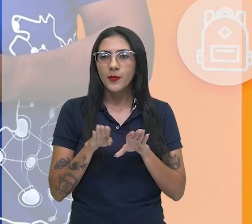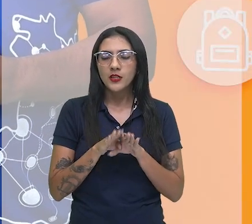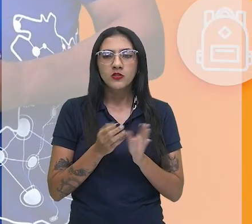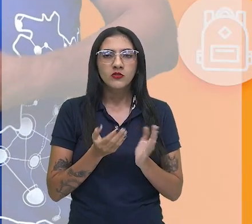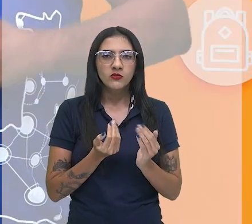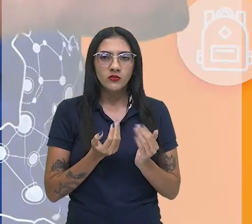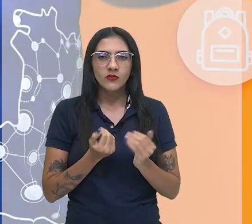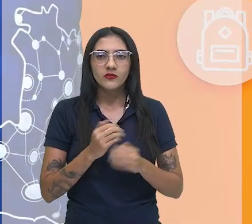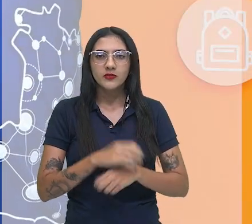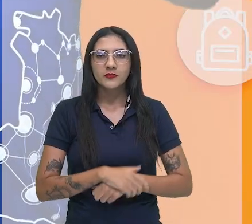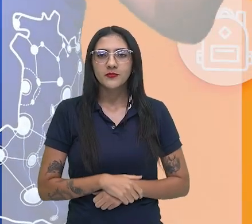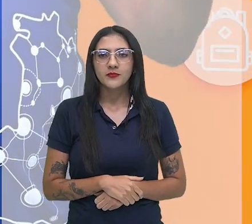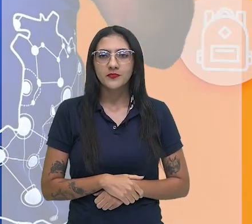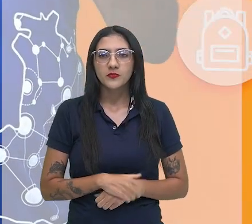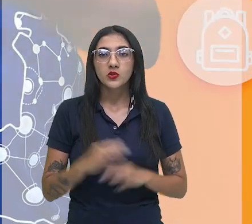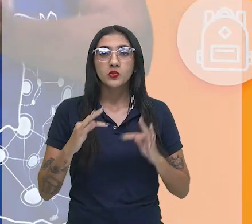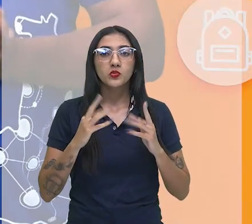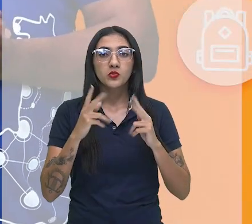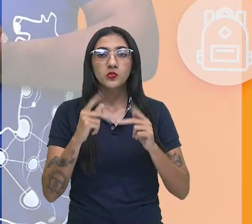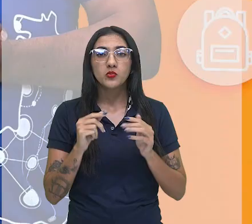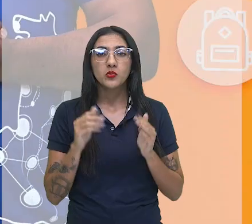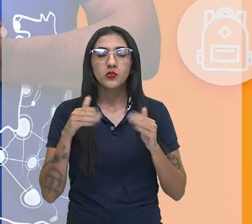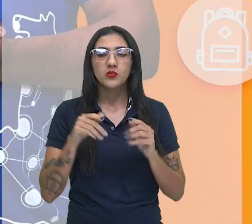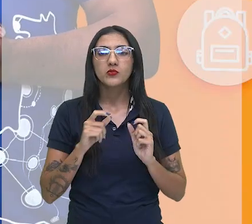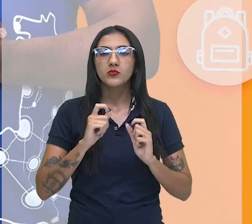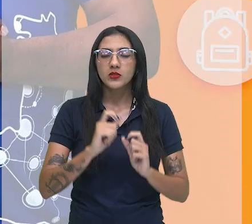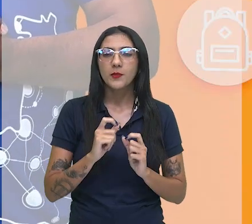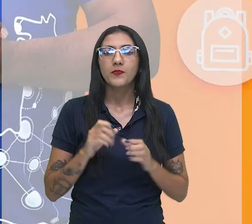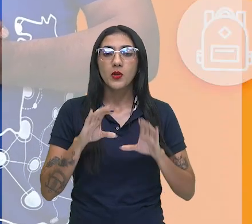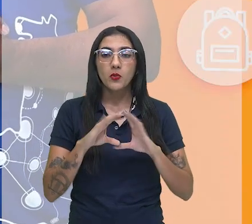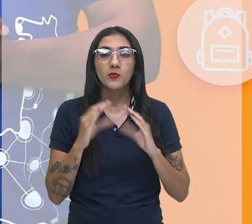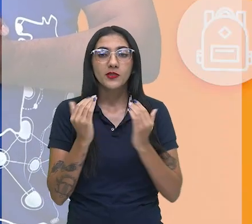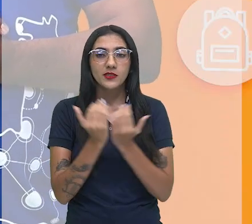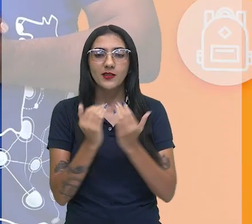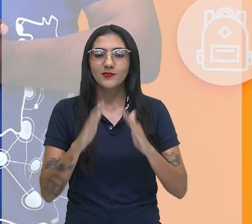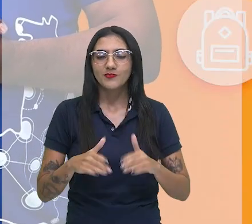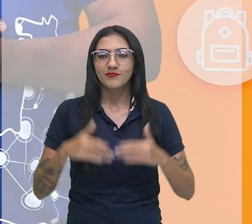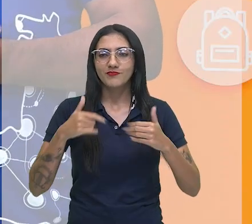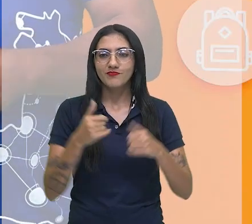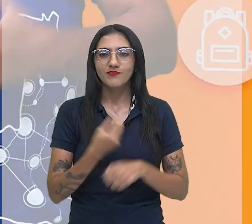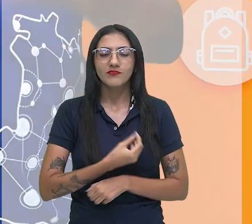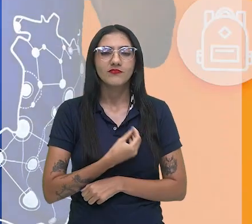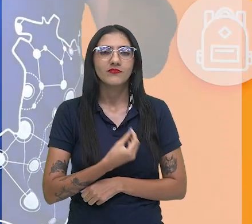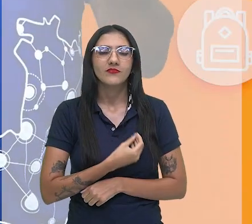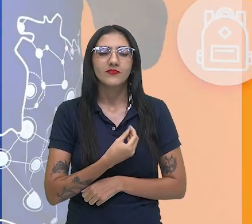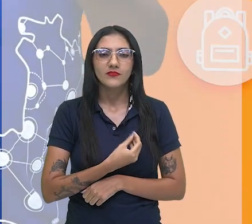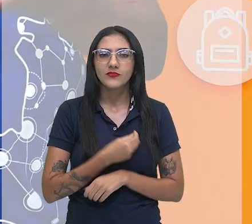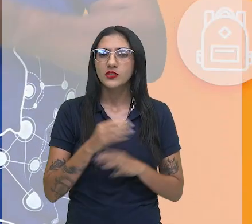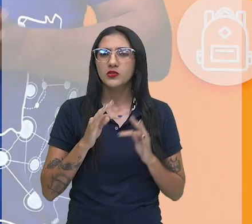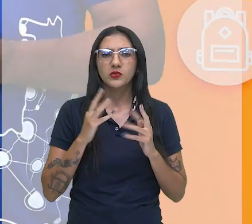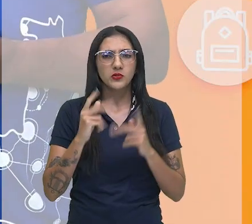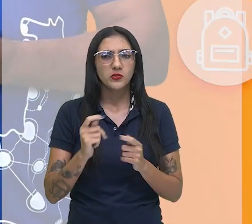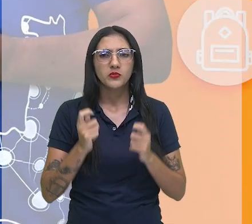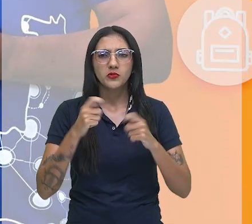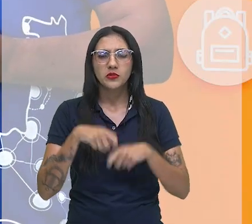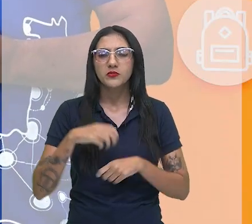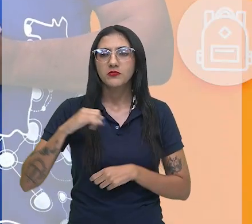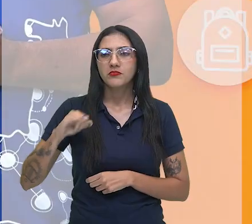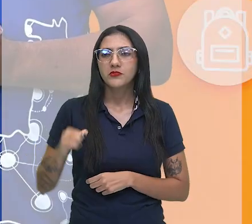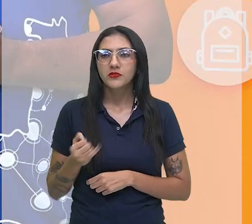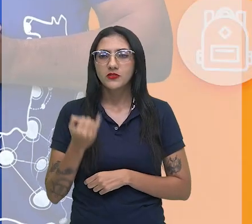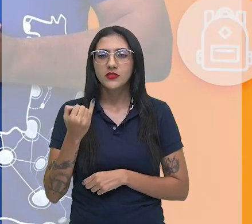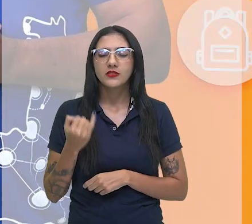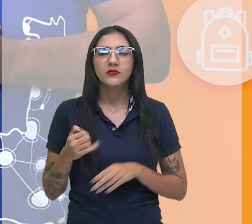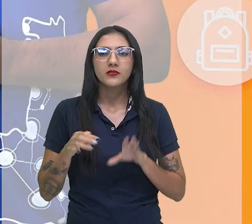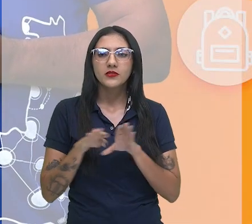juventude, tudo em prol da comunidade, para que tenha uma vida melhor, né, uma vida mais, né, onde todos possam, né, ter